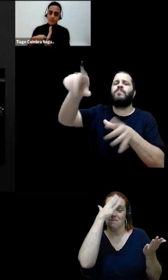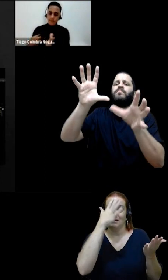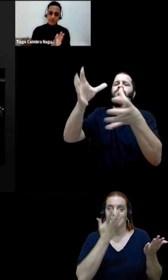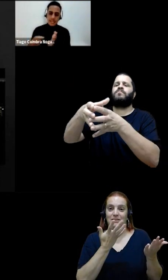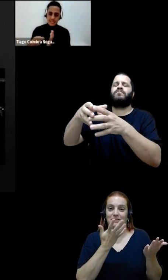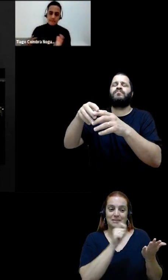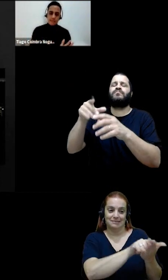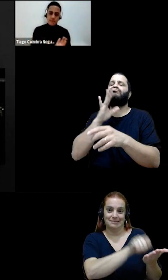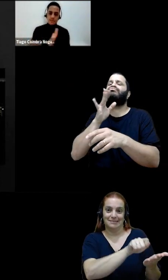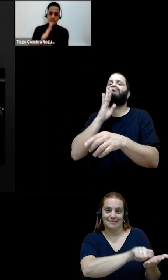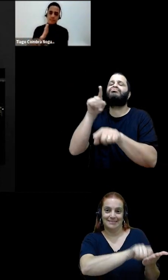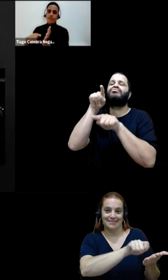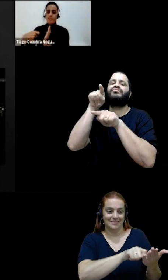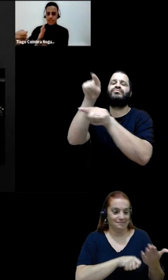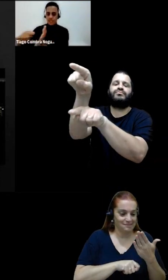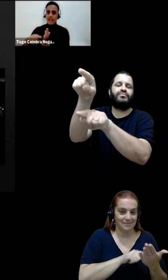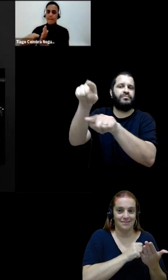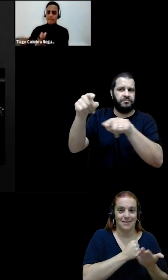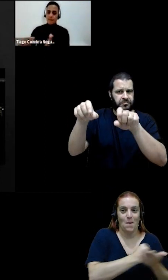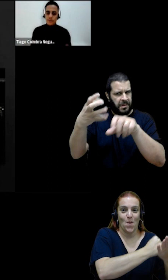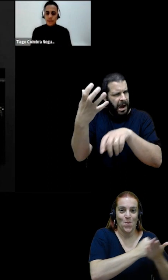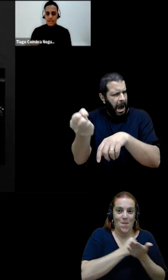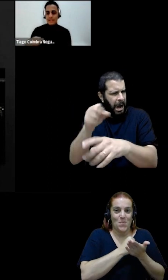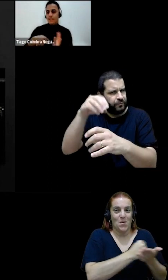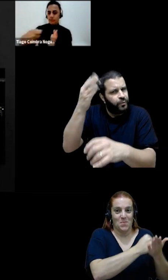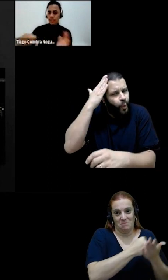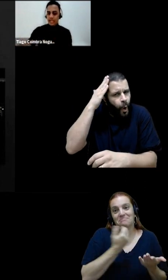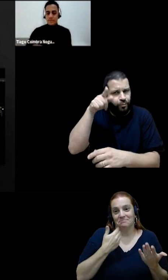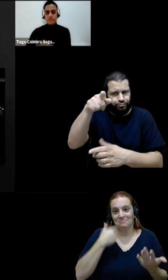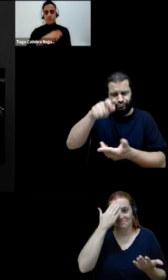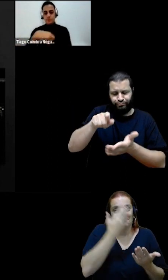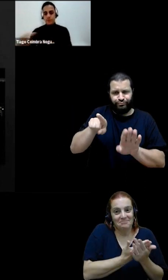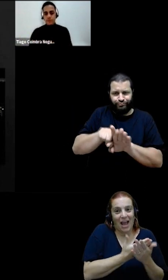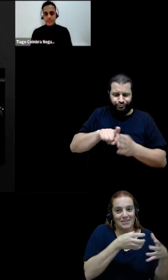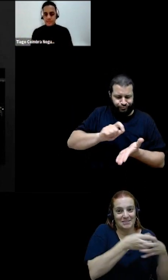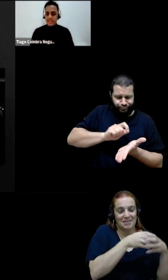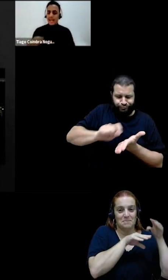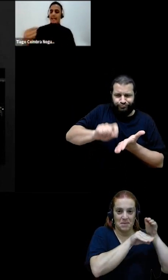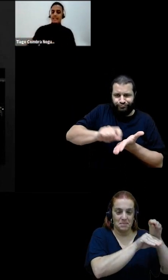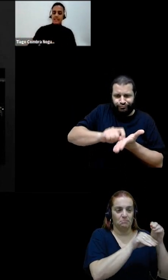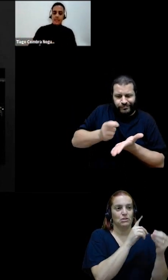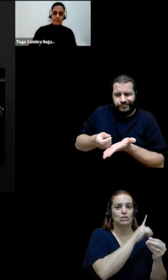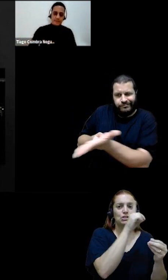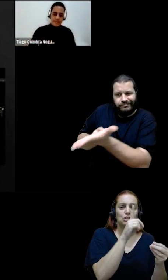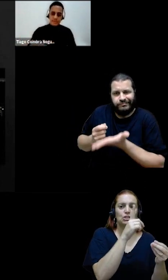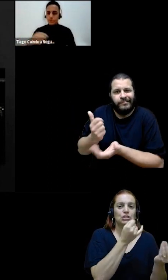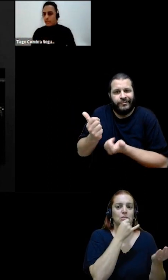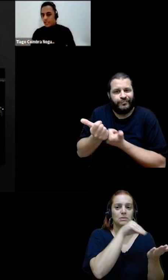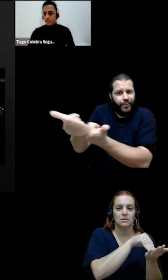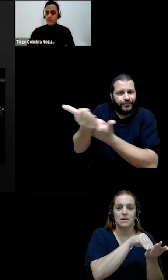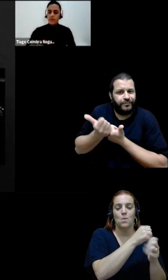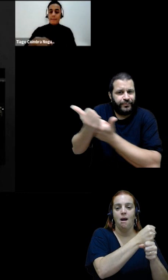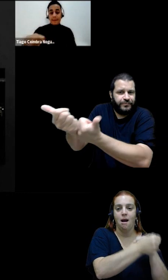exemplo, as anotações como forma de apoio entre um intérprete ou outro, uma confirmação de data, uma confirmação de